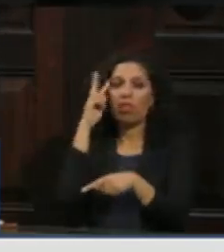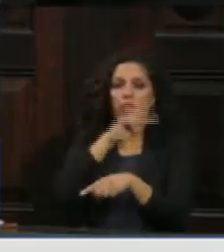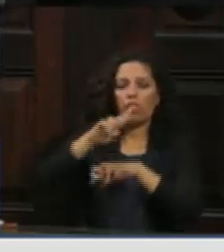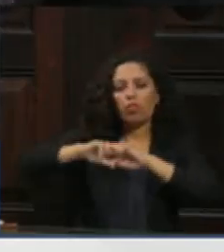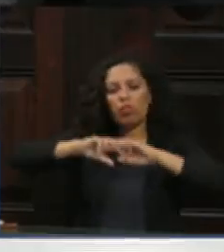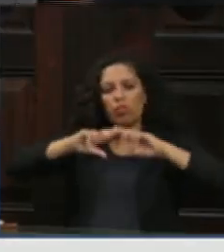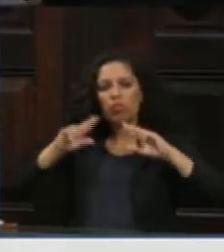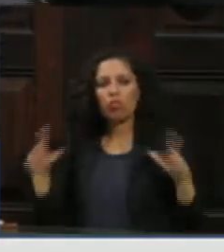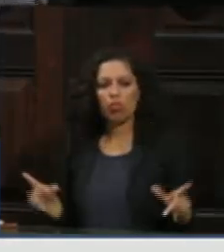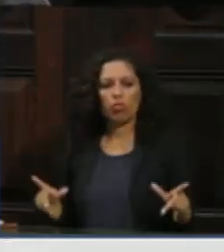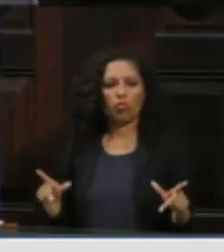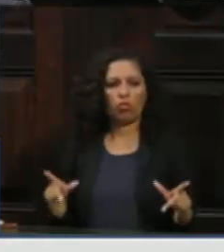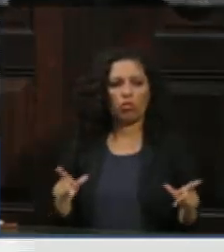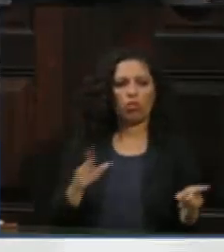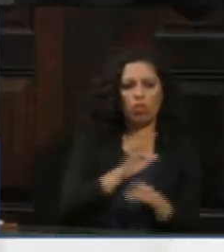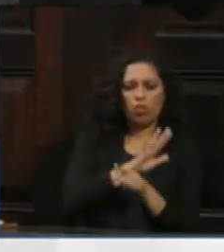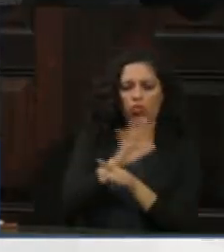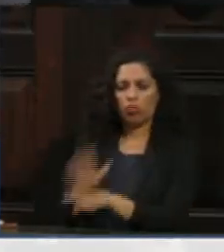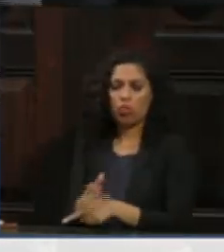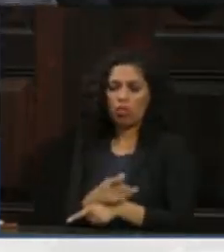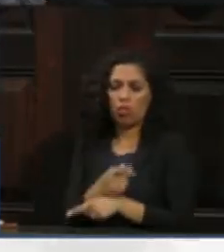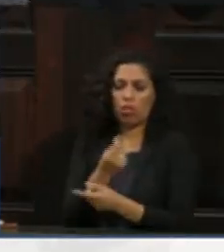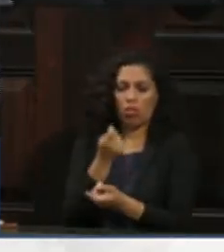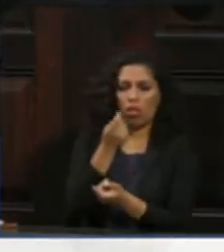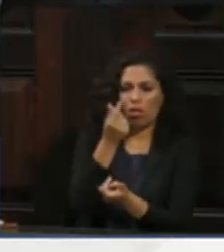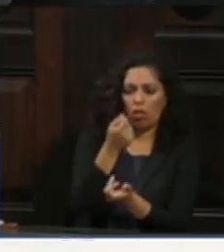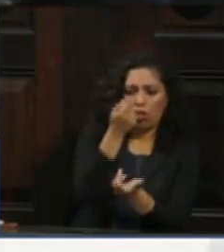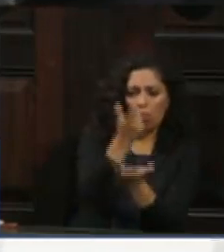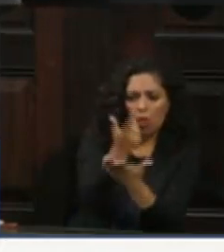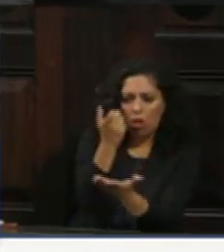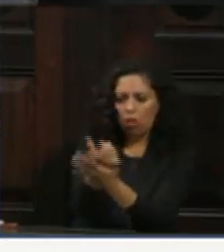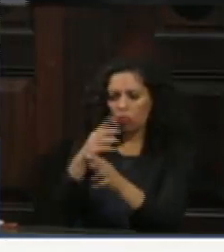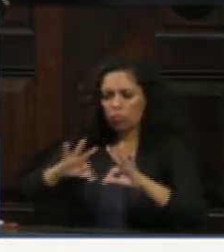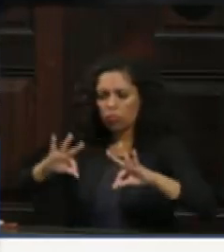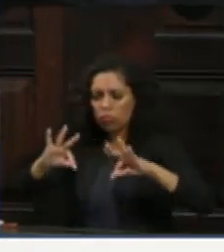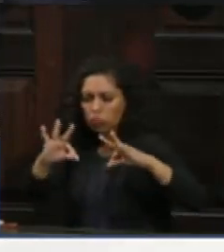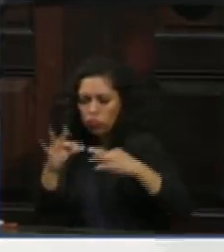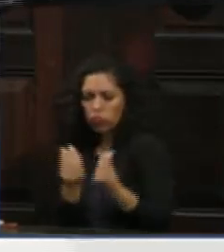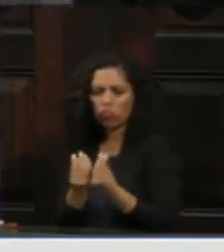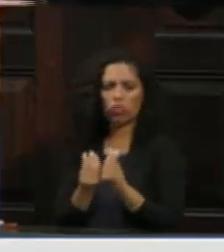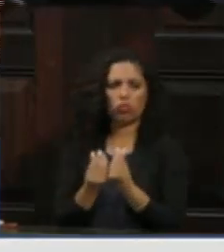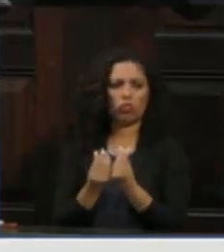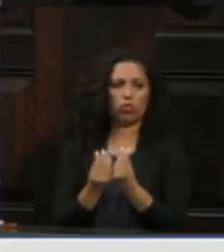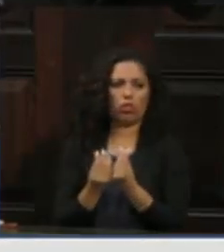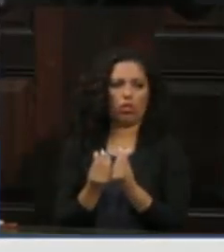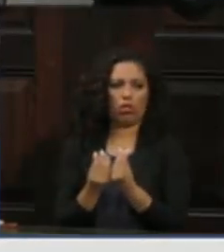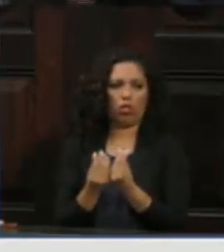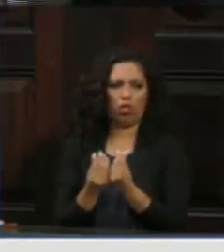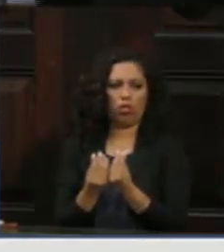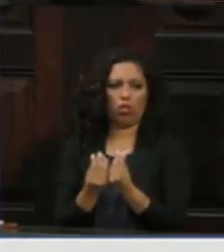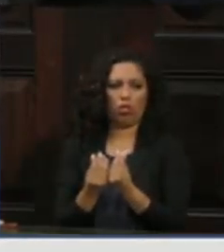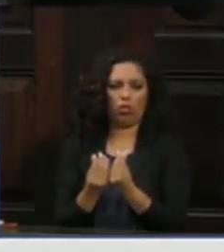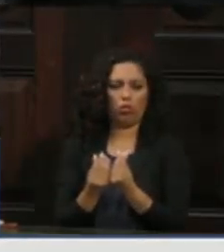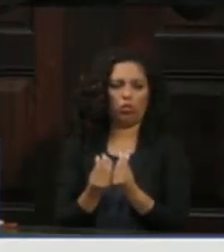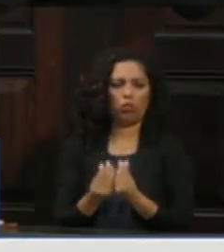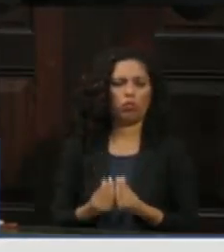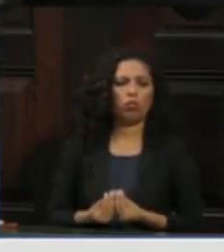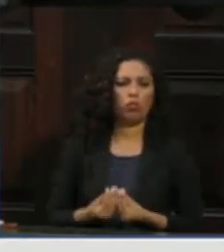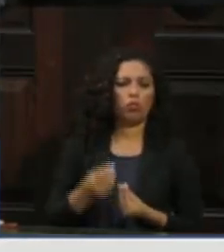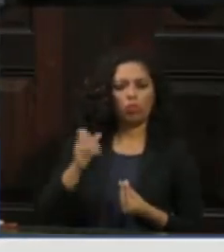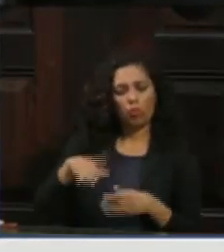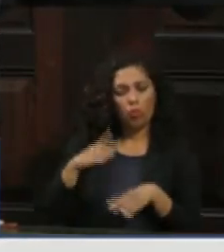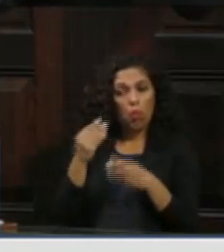e outras inovações na legislação para organizar e estruturar a política pública deste segmento da